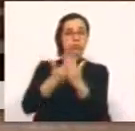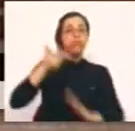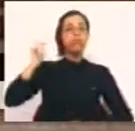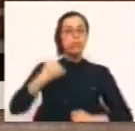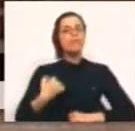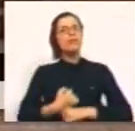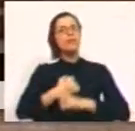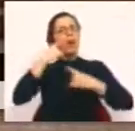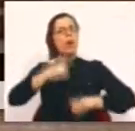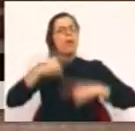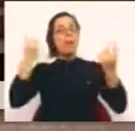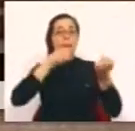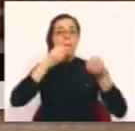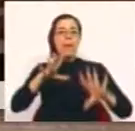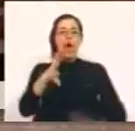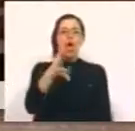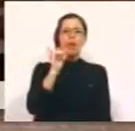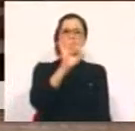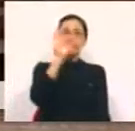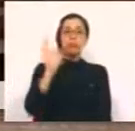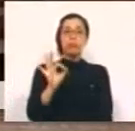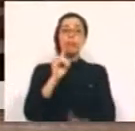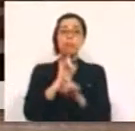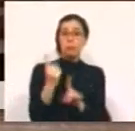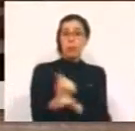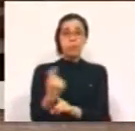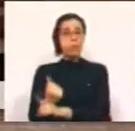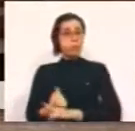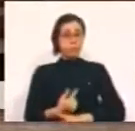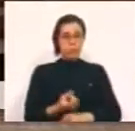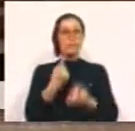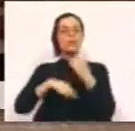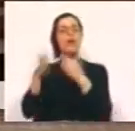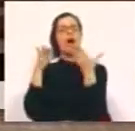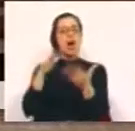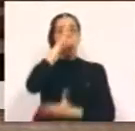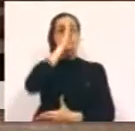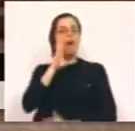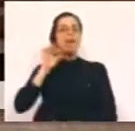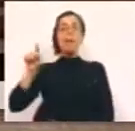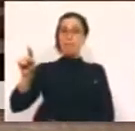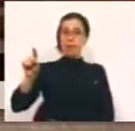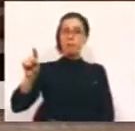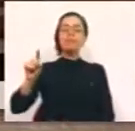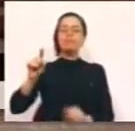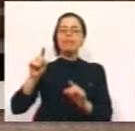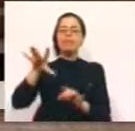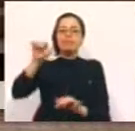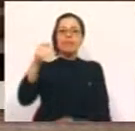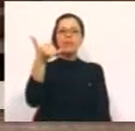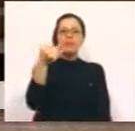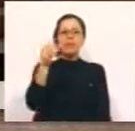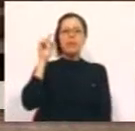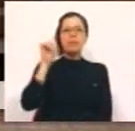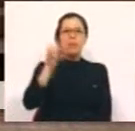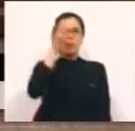enquanto os funcionários públicos perderam 12% do seu poder de compra, as ajudas do Estado à banca atingiram os 20